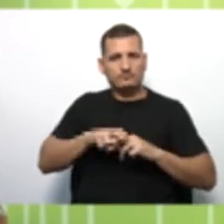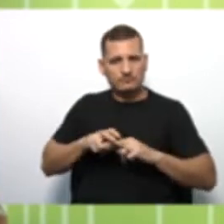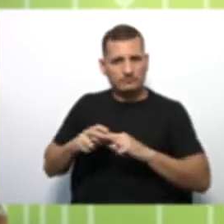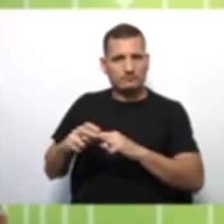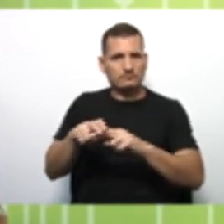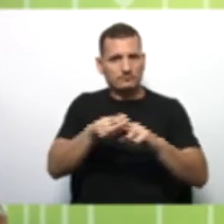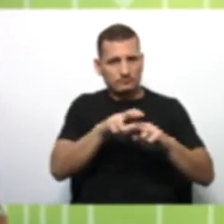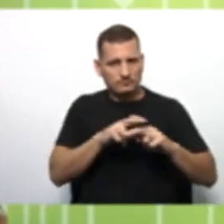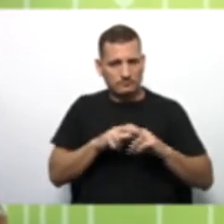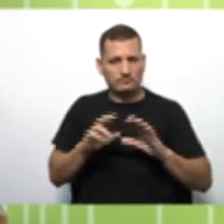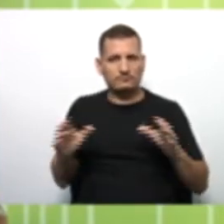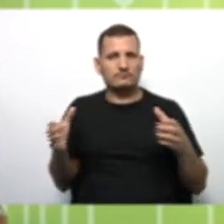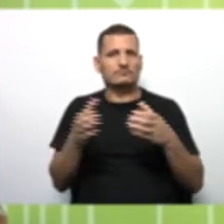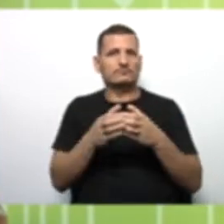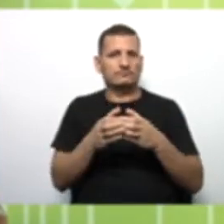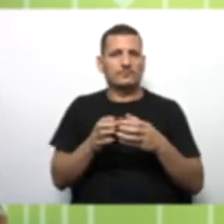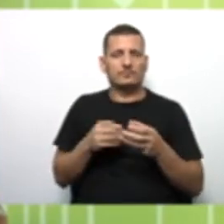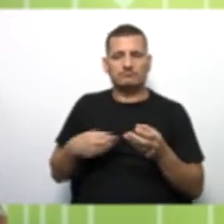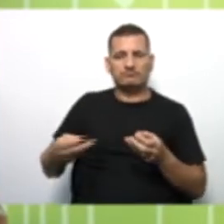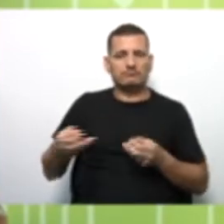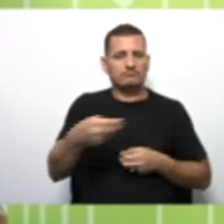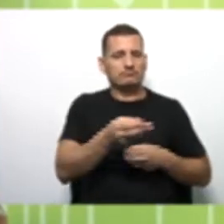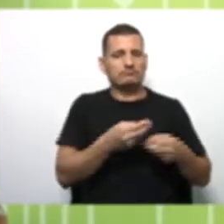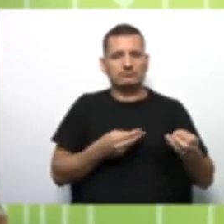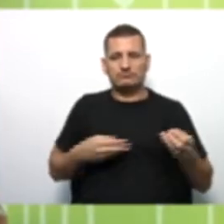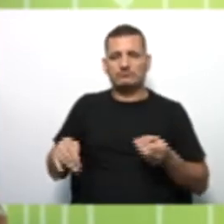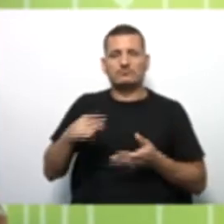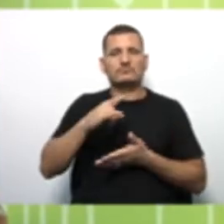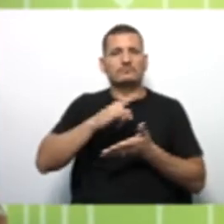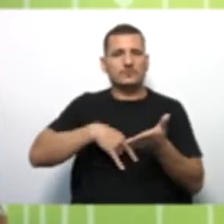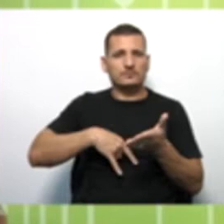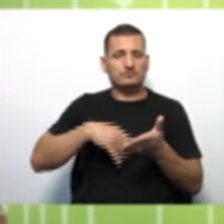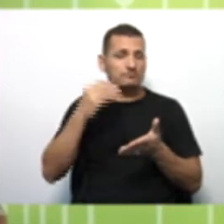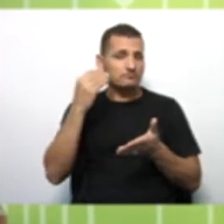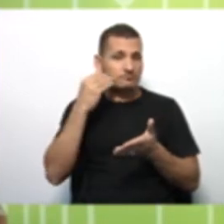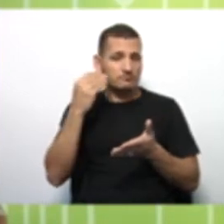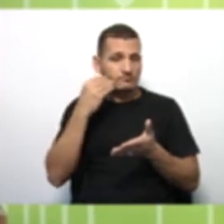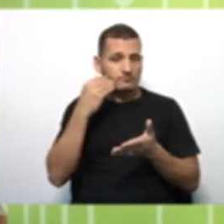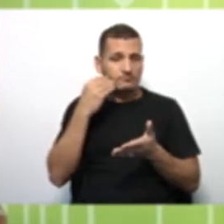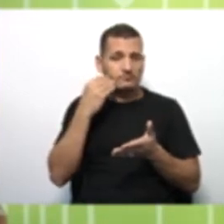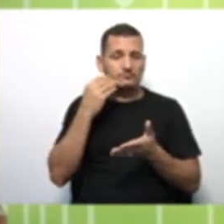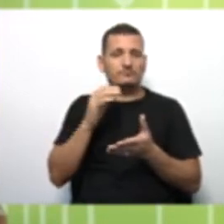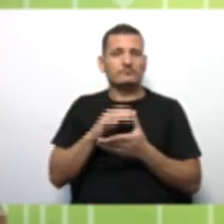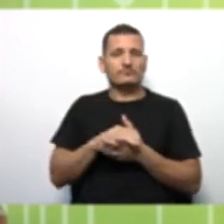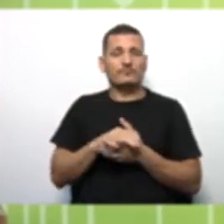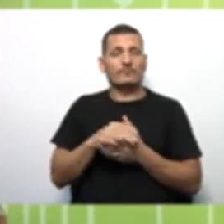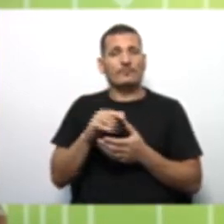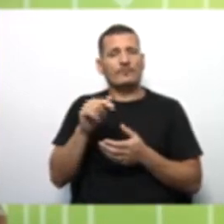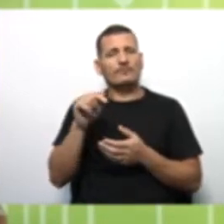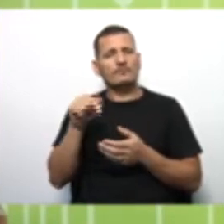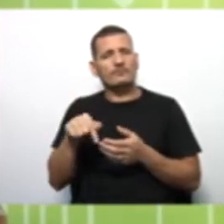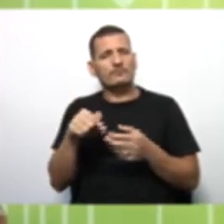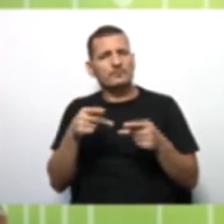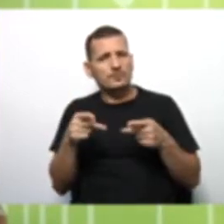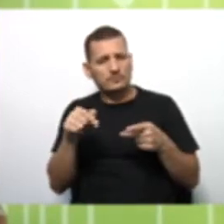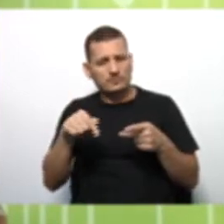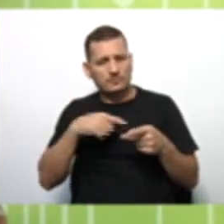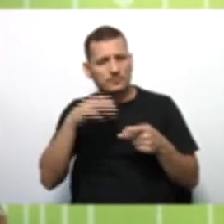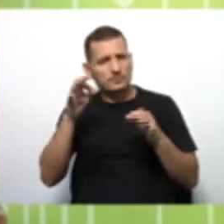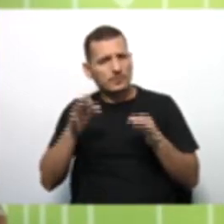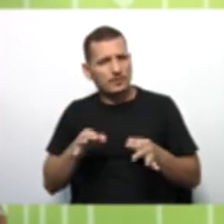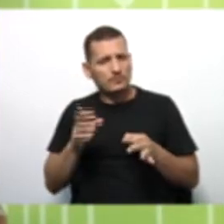equipe e verificar. Vou distribuir para cada um toda aquela documentação e ver, ó, isso aqui está correto, nós vamos utilizar isso